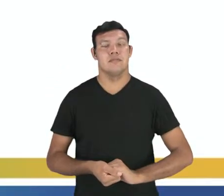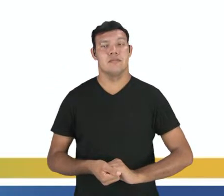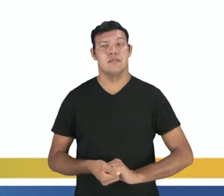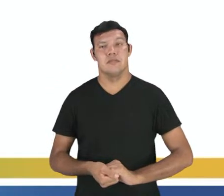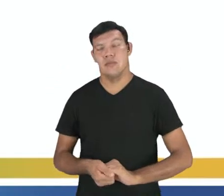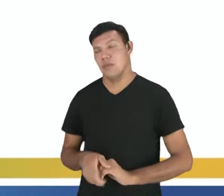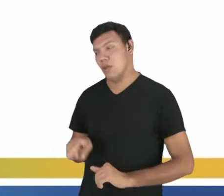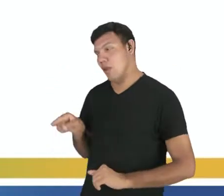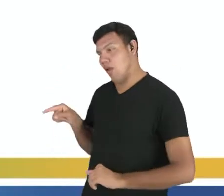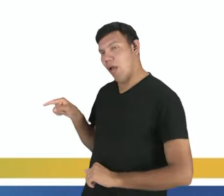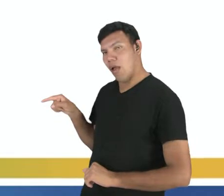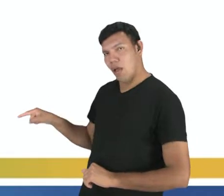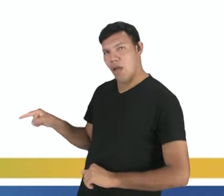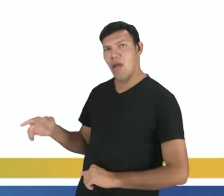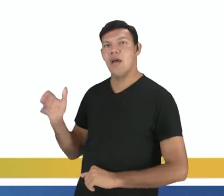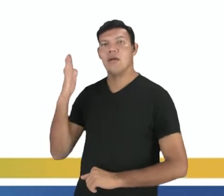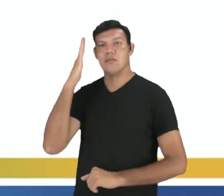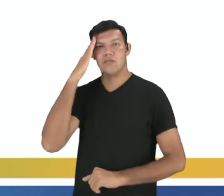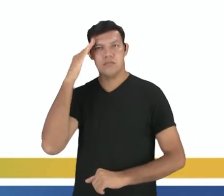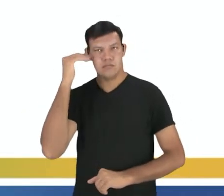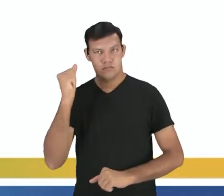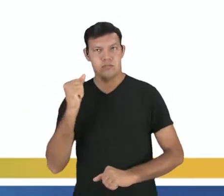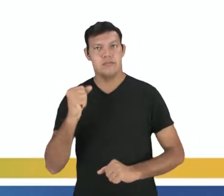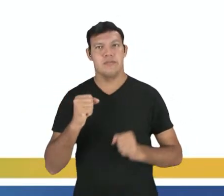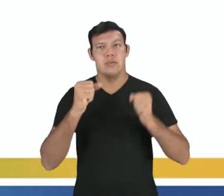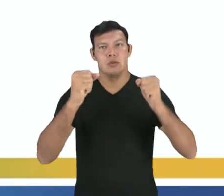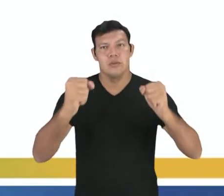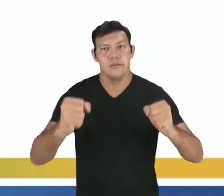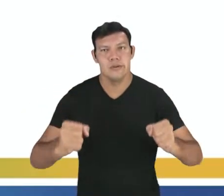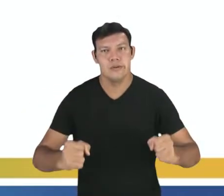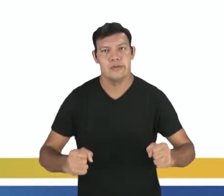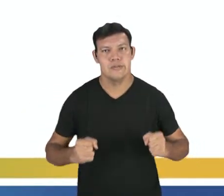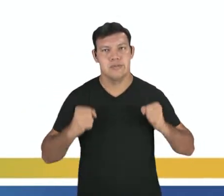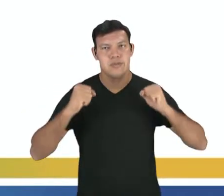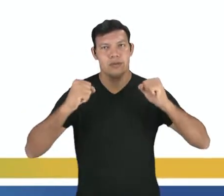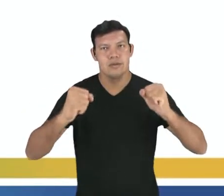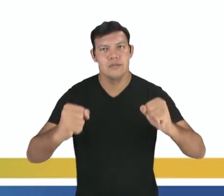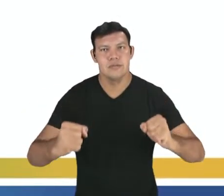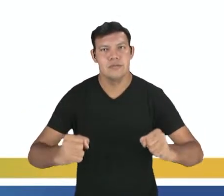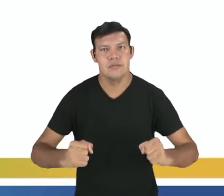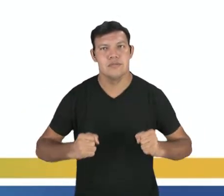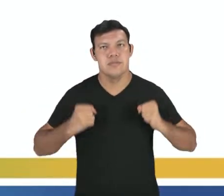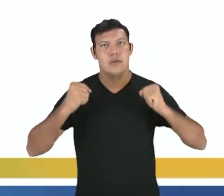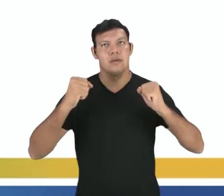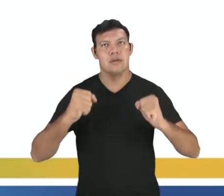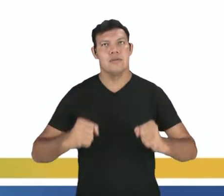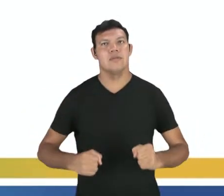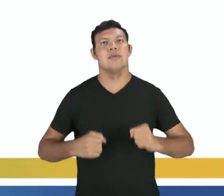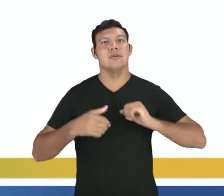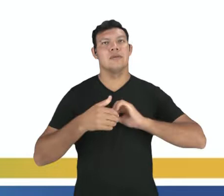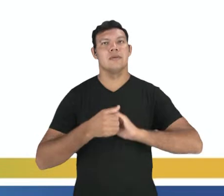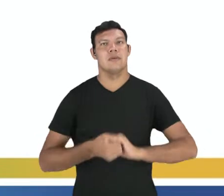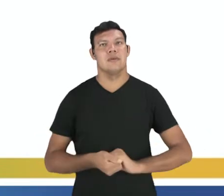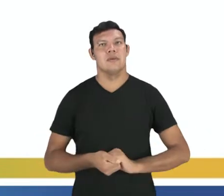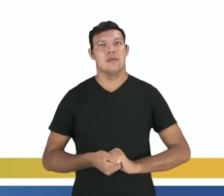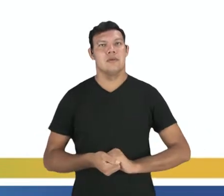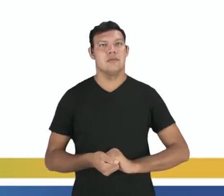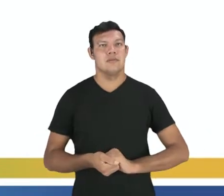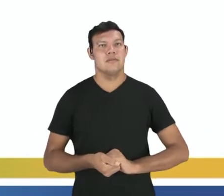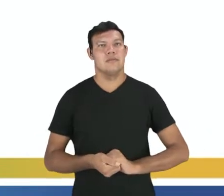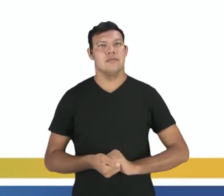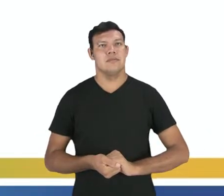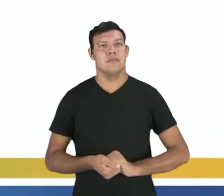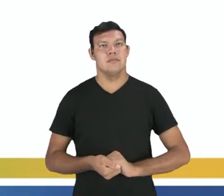4 languages. Eu sei, eu posso falar 4 línguas. Nesse caso,